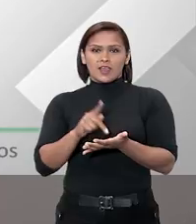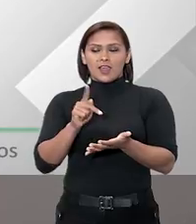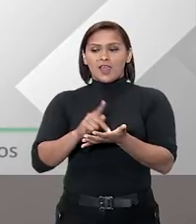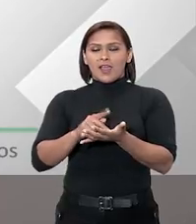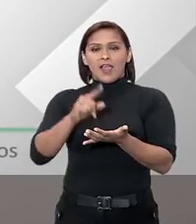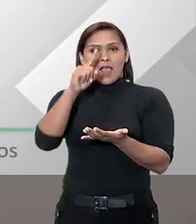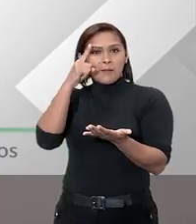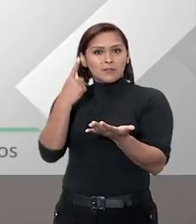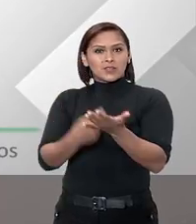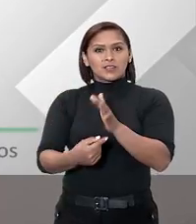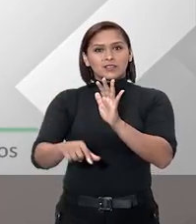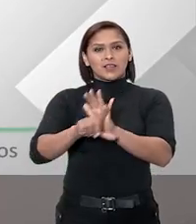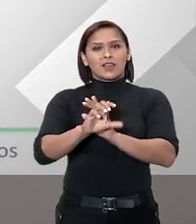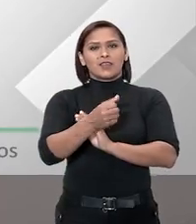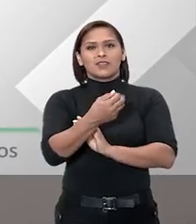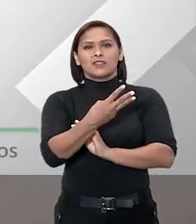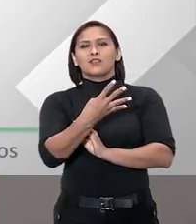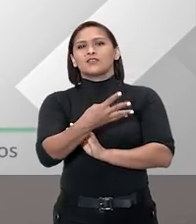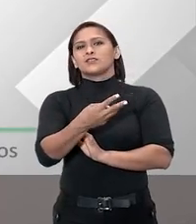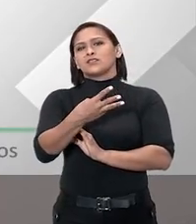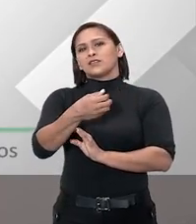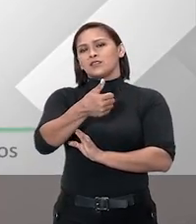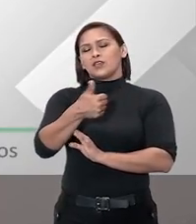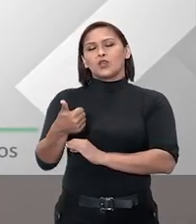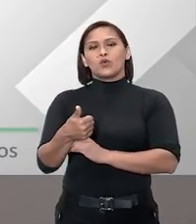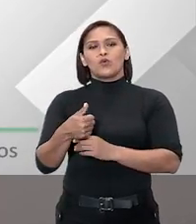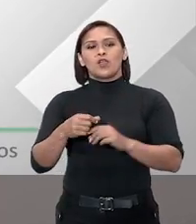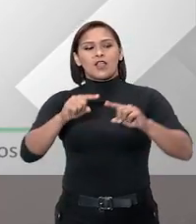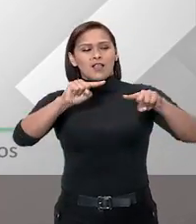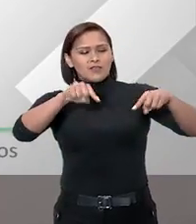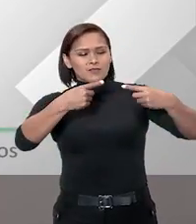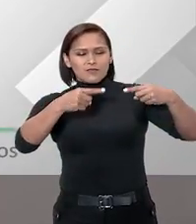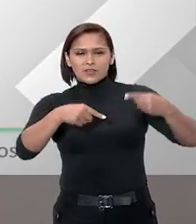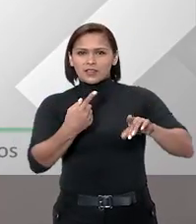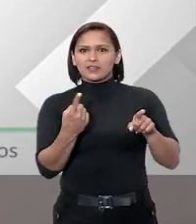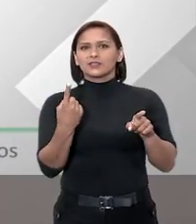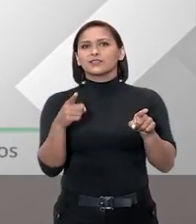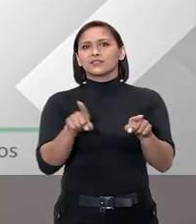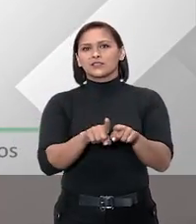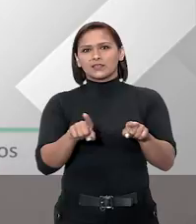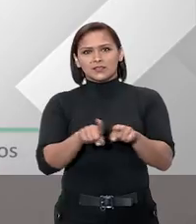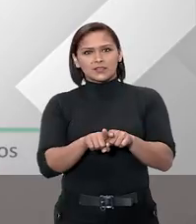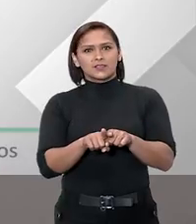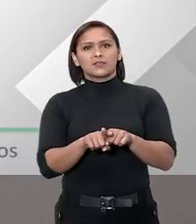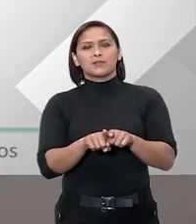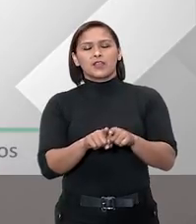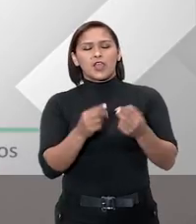a efetiva aplicação da Lei 13.431. Nós enfrentamos ainda